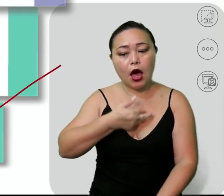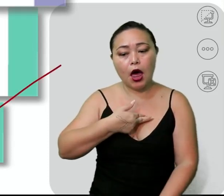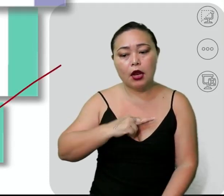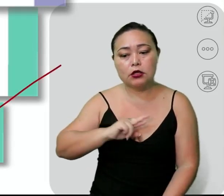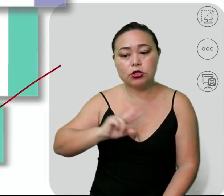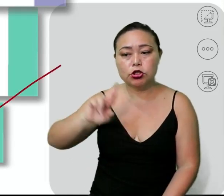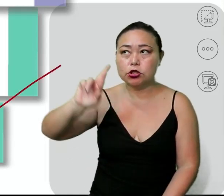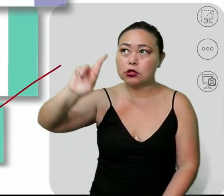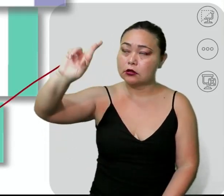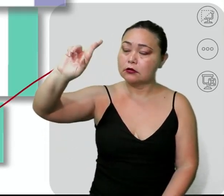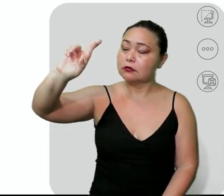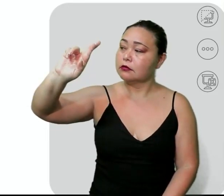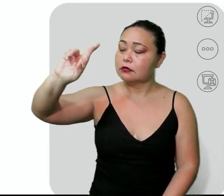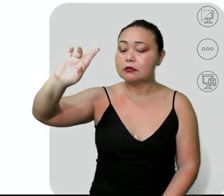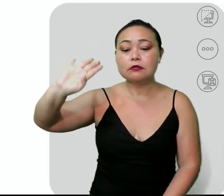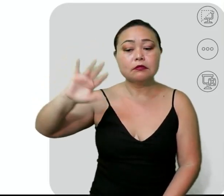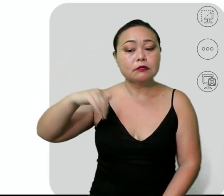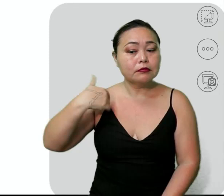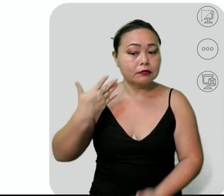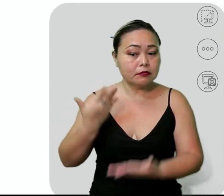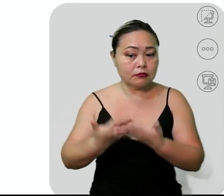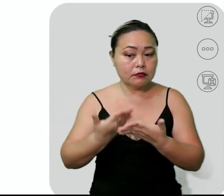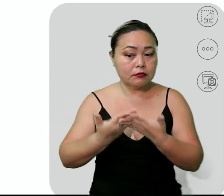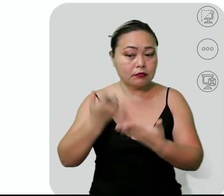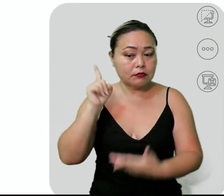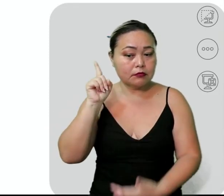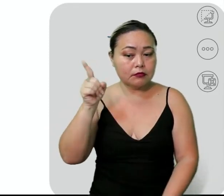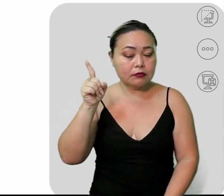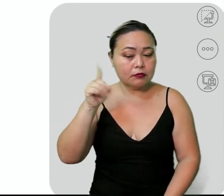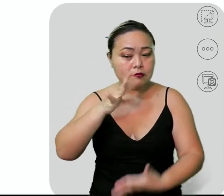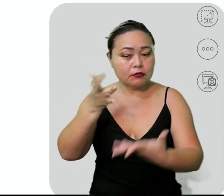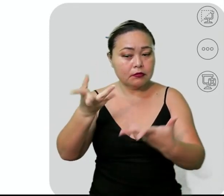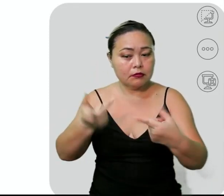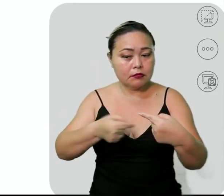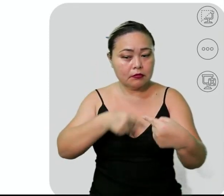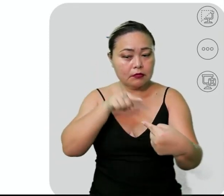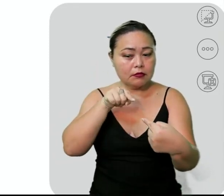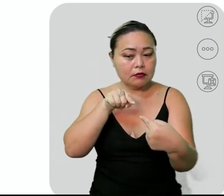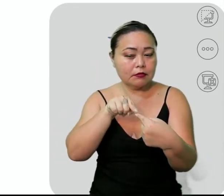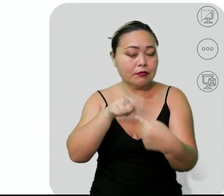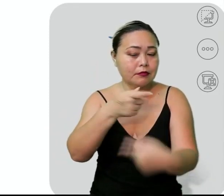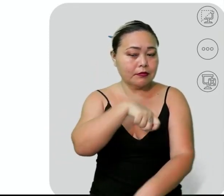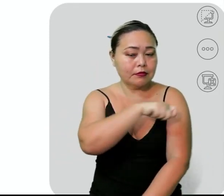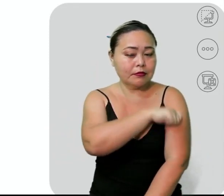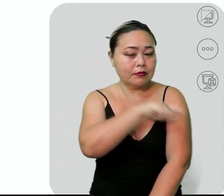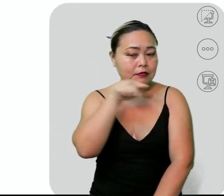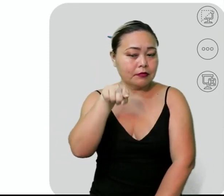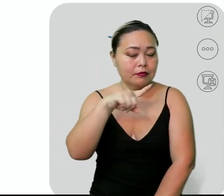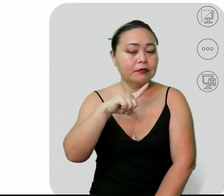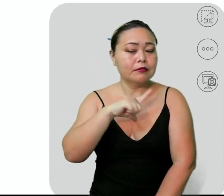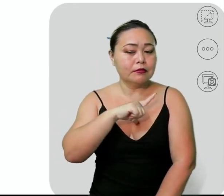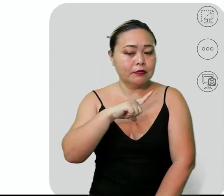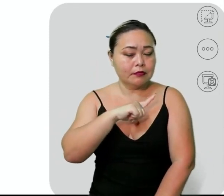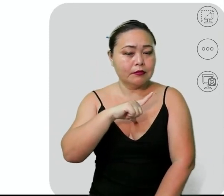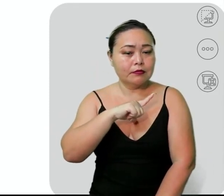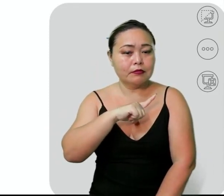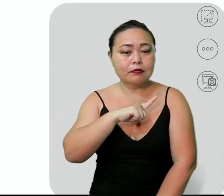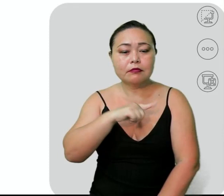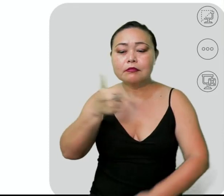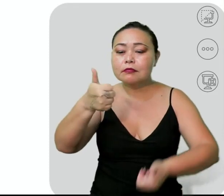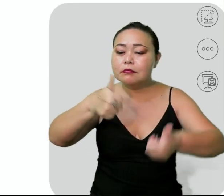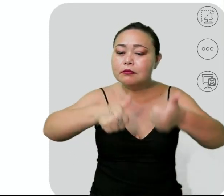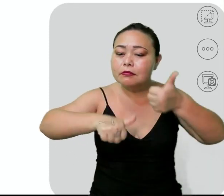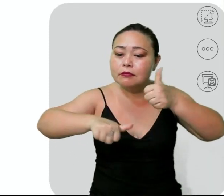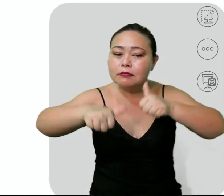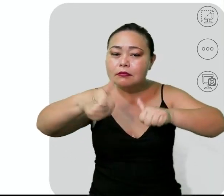a religiosidade? Para a aula de hoje, olha só a habilidade. Aluno, você vai ter que